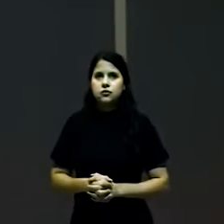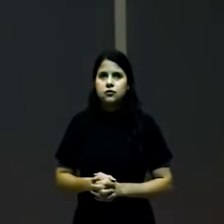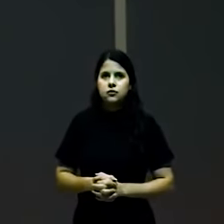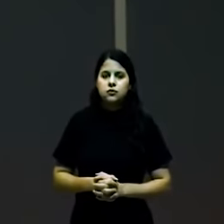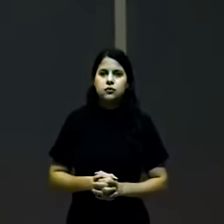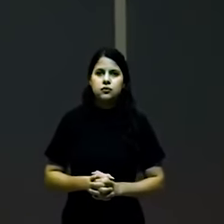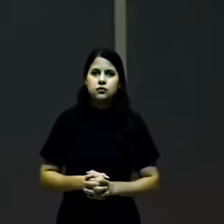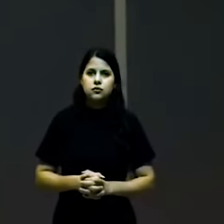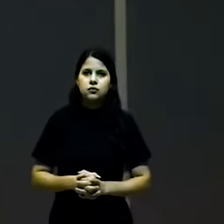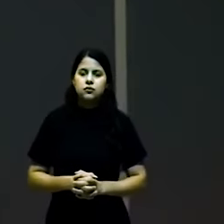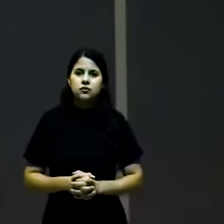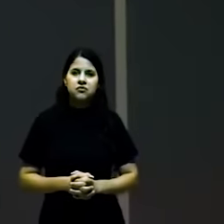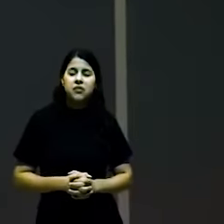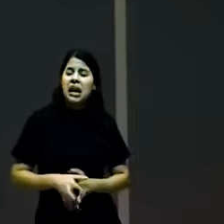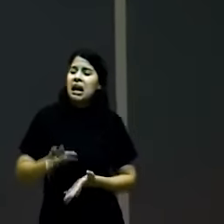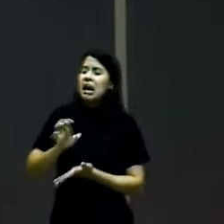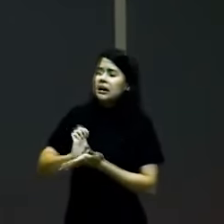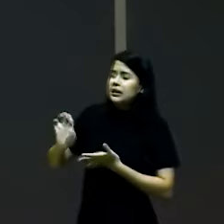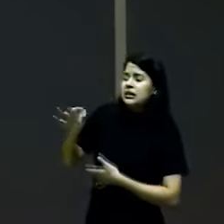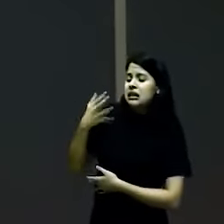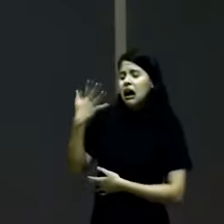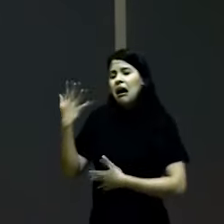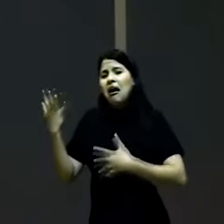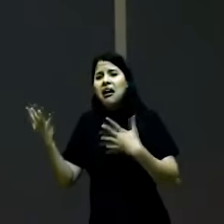Elias tinha desculpa, como todos nós temos.